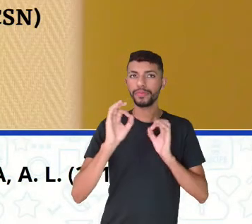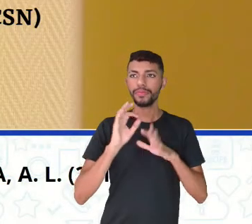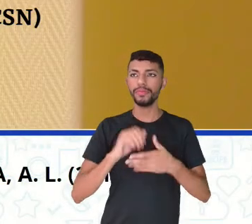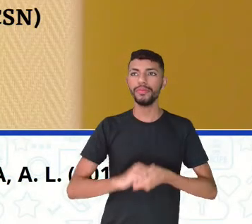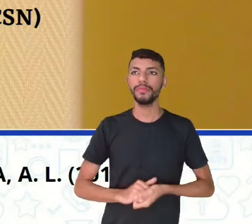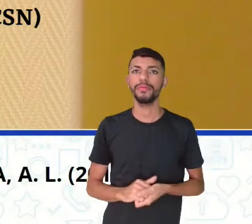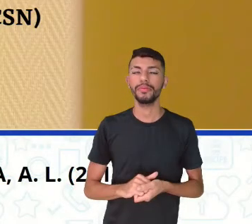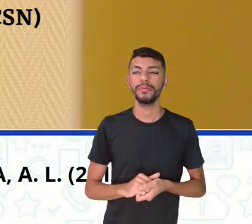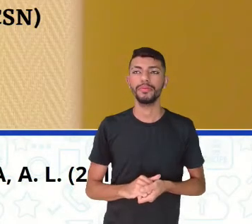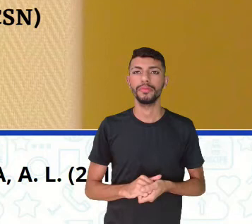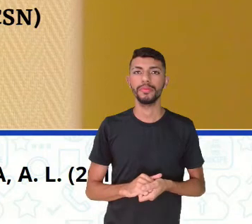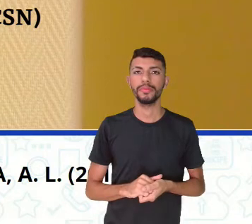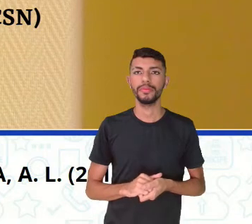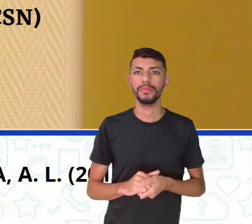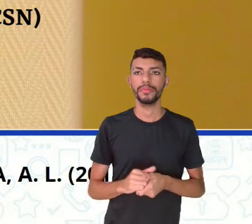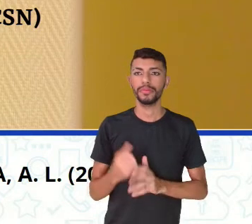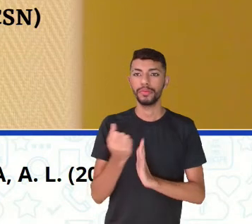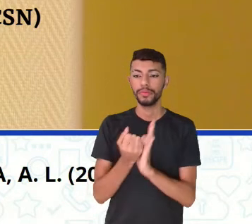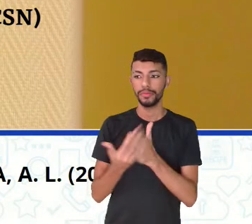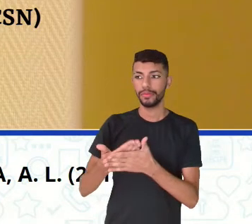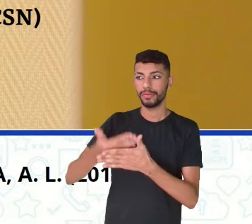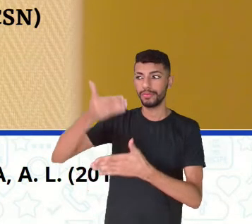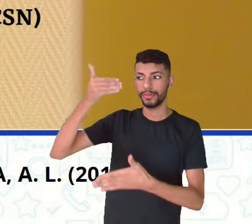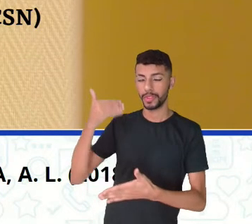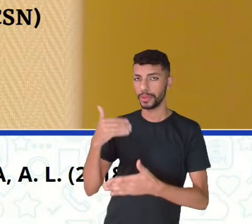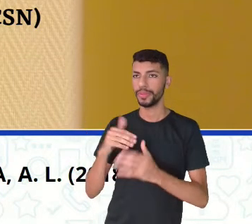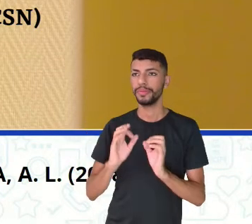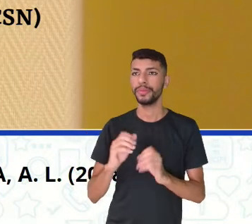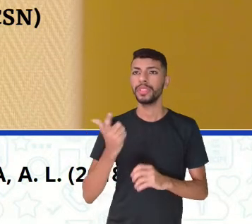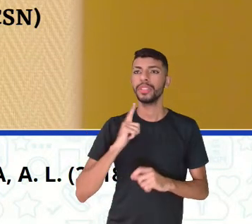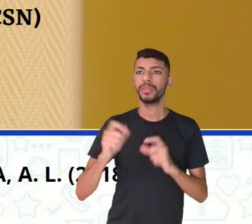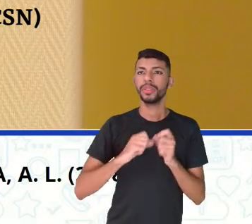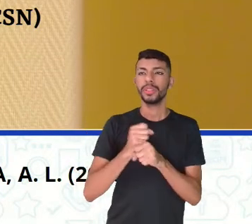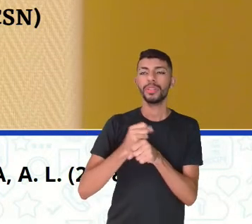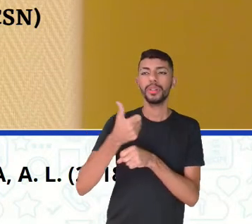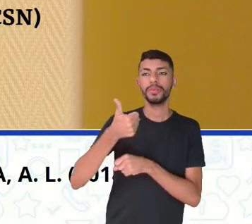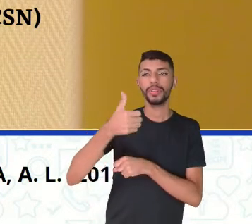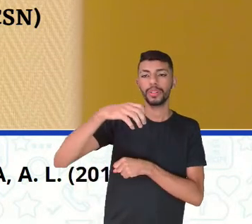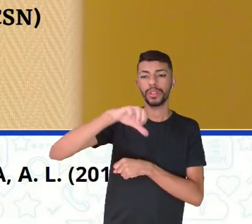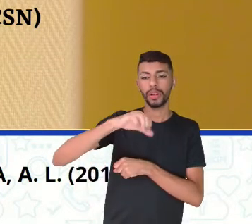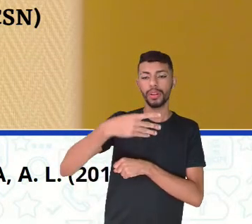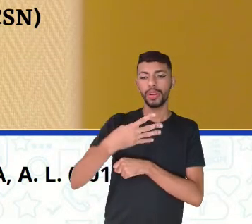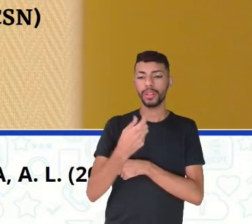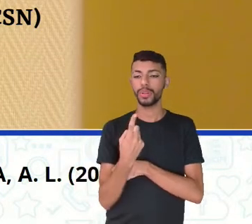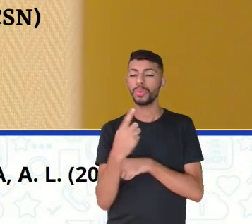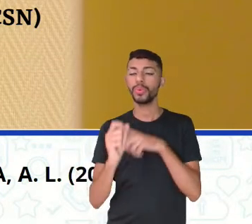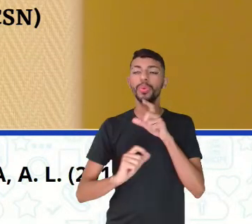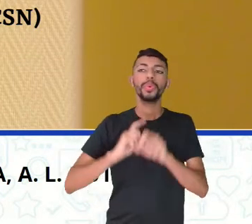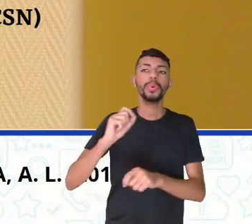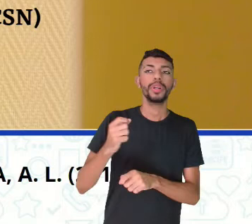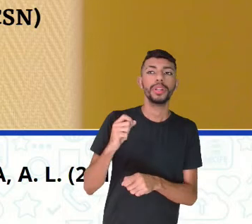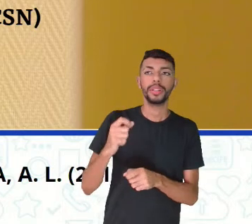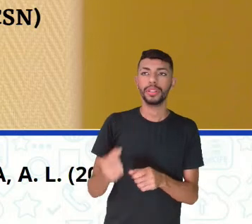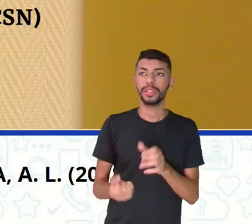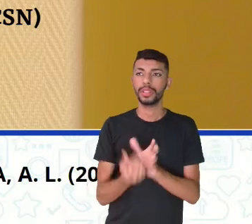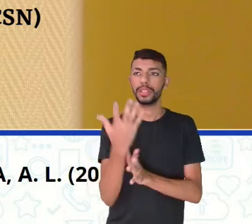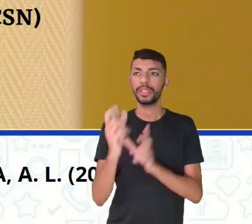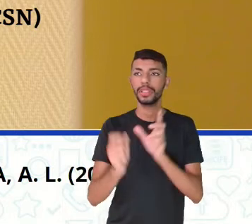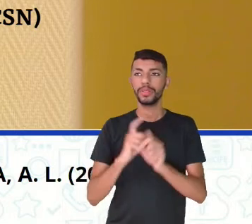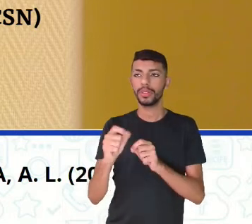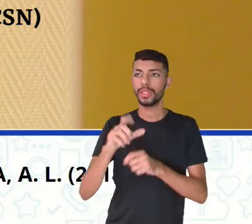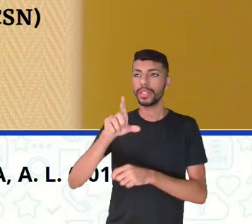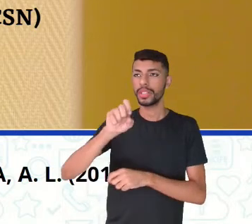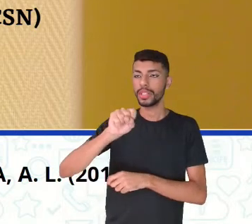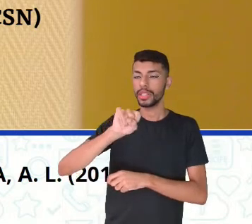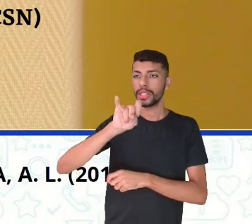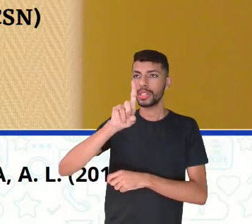agora, né, o século passado, a gente vai ter, em 1941, a criação da Companhia Siderúrgica